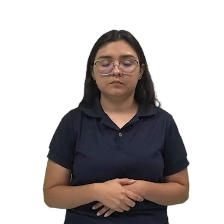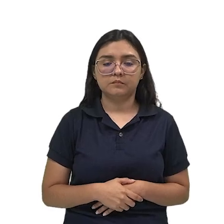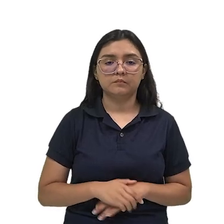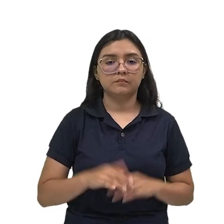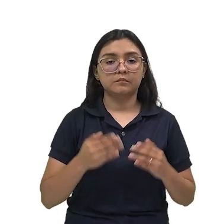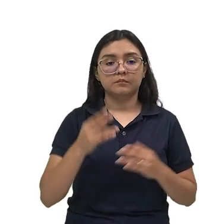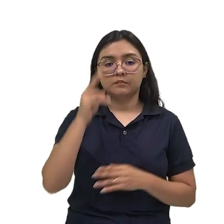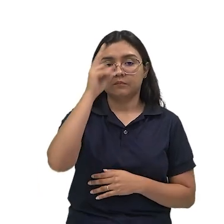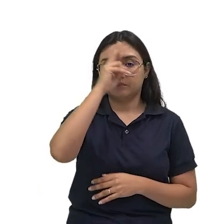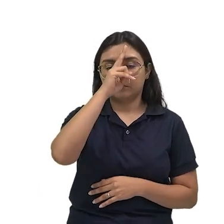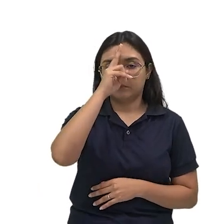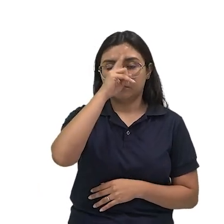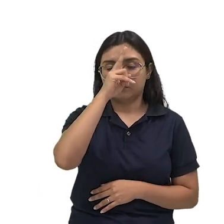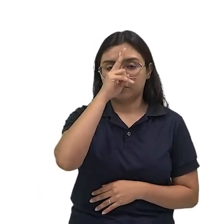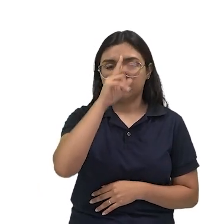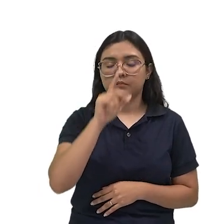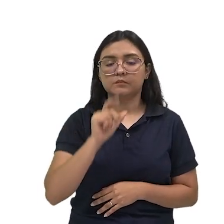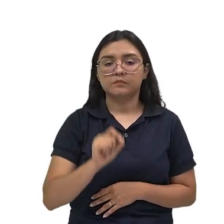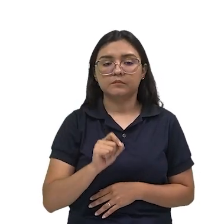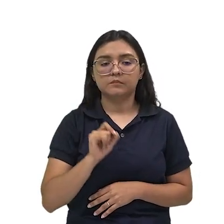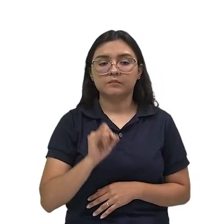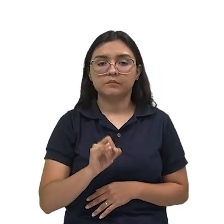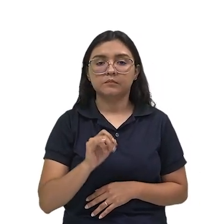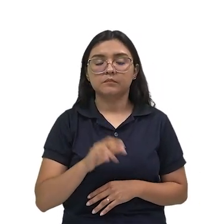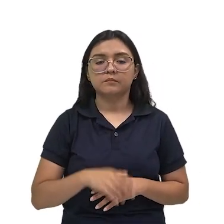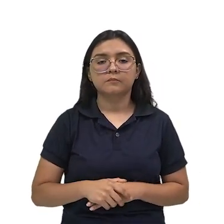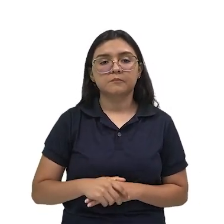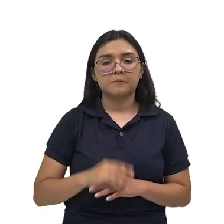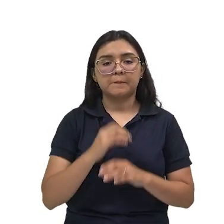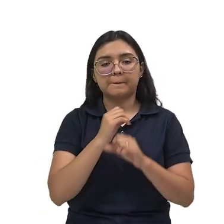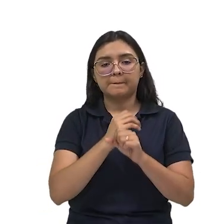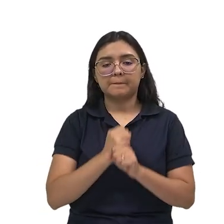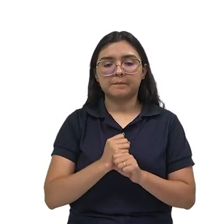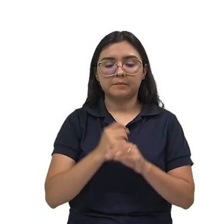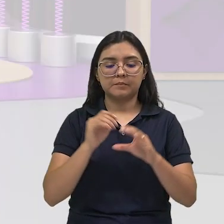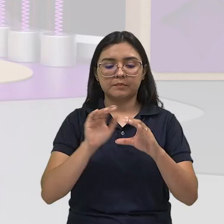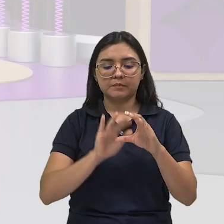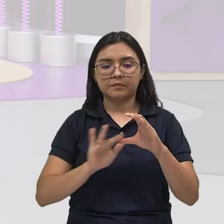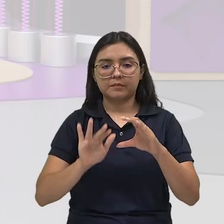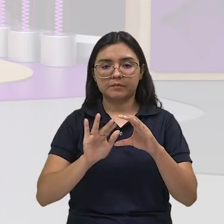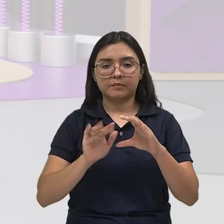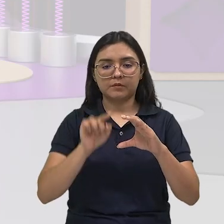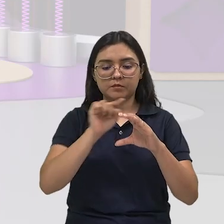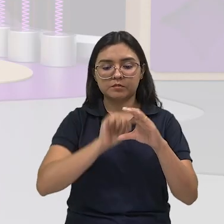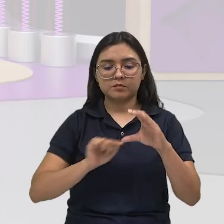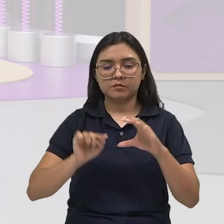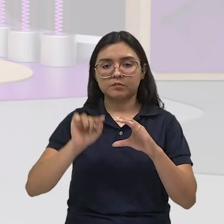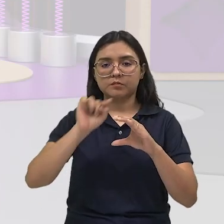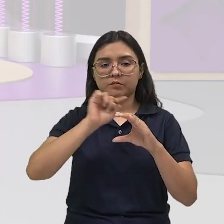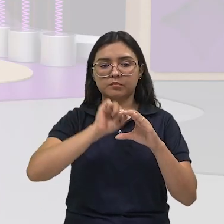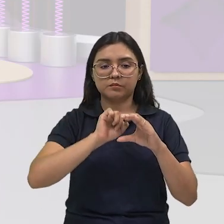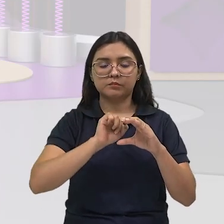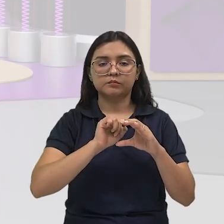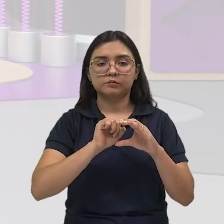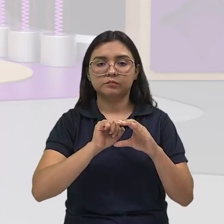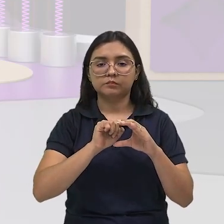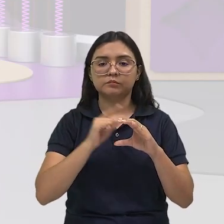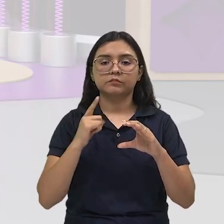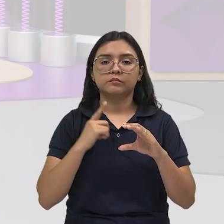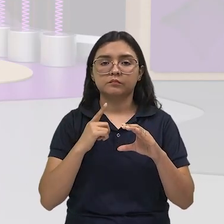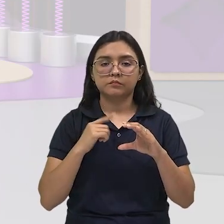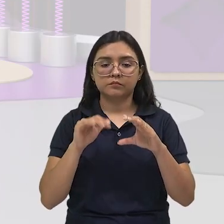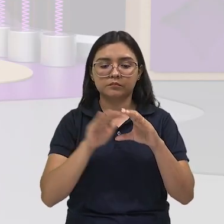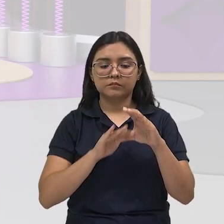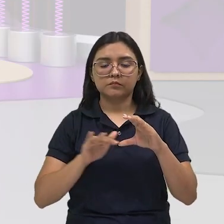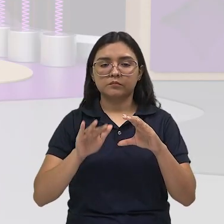lembrando sempre disso, olha. Quando você está trabalhando com o círculo e a circunferência, lembrando, o círculo,